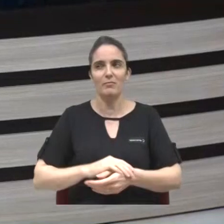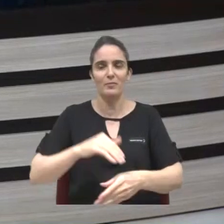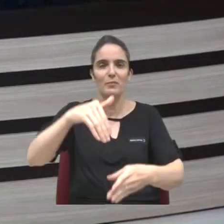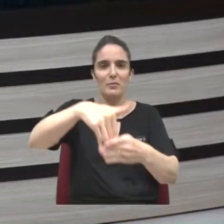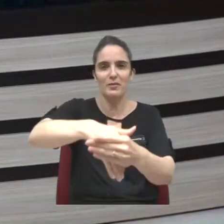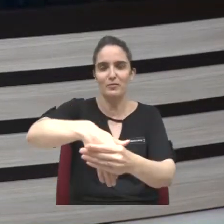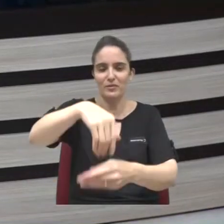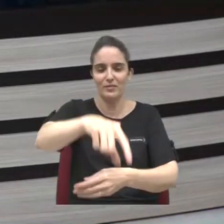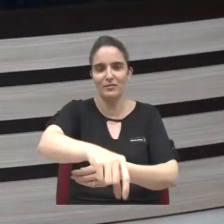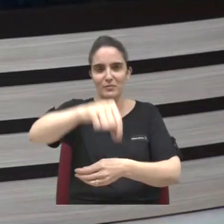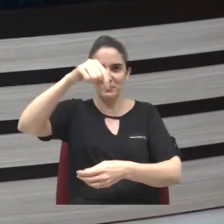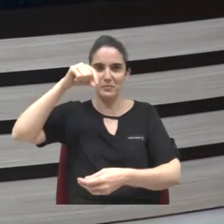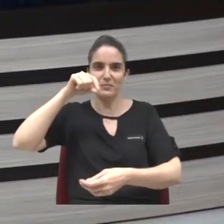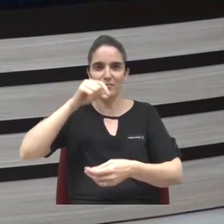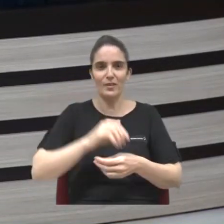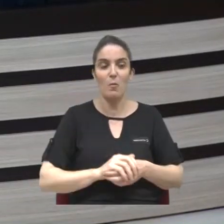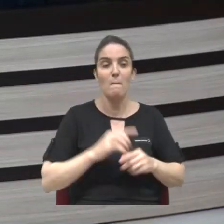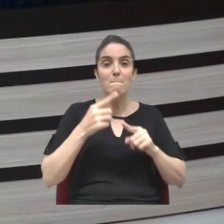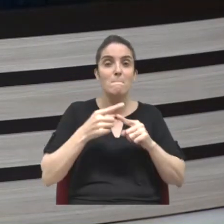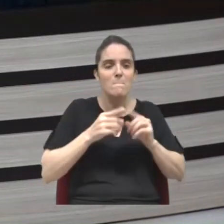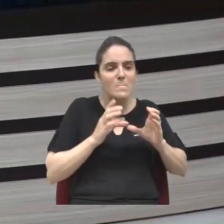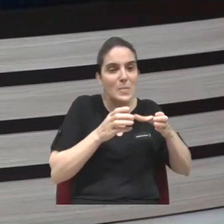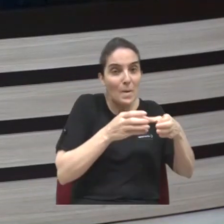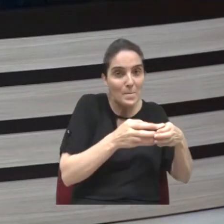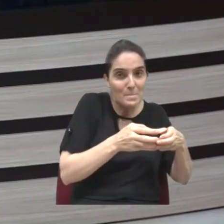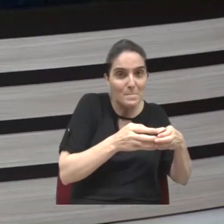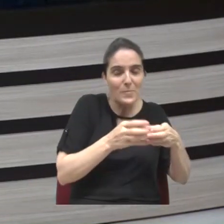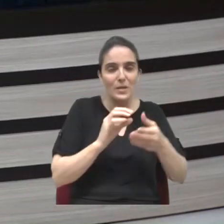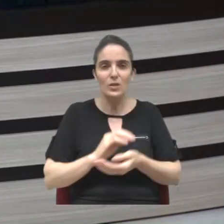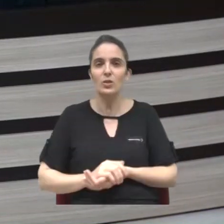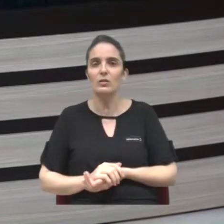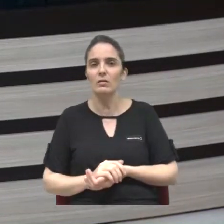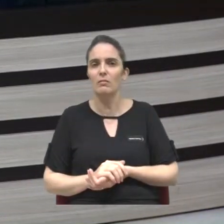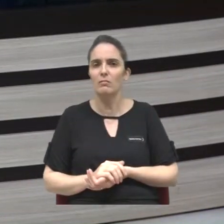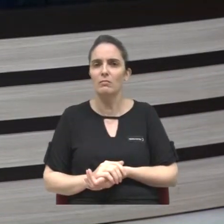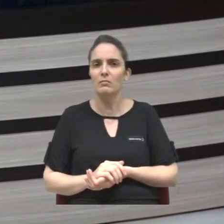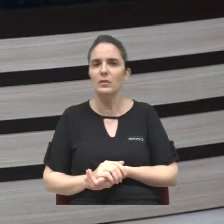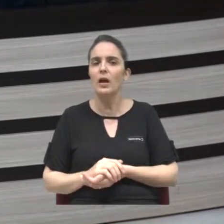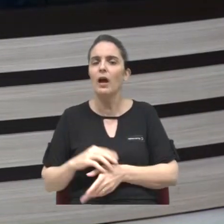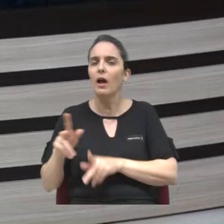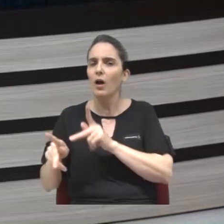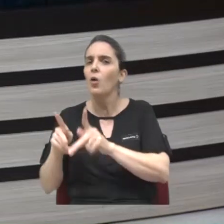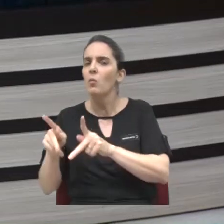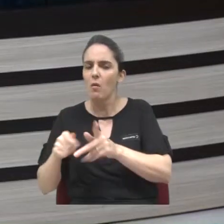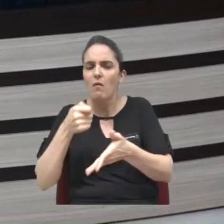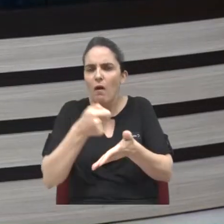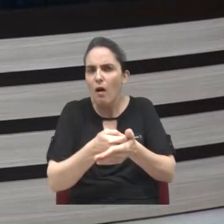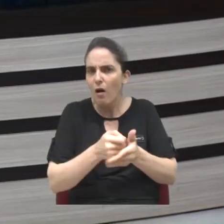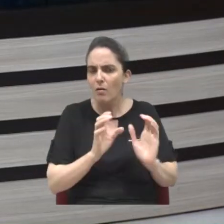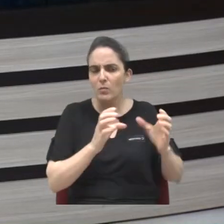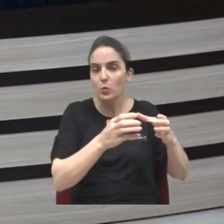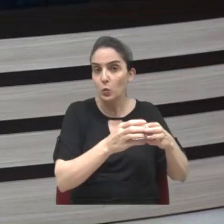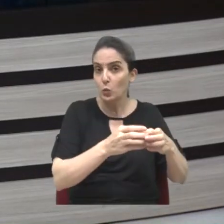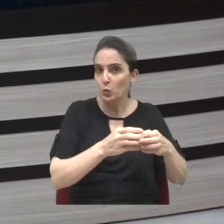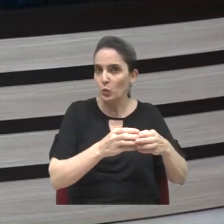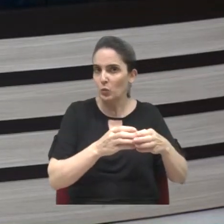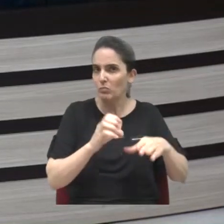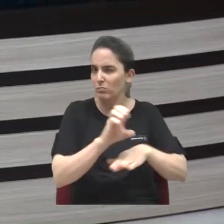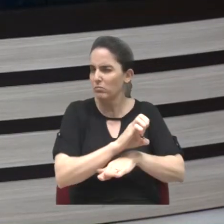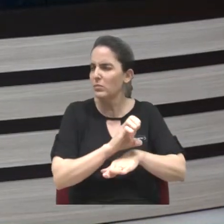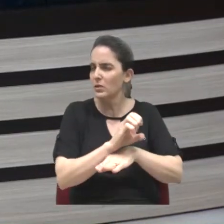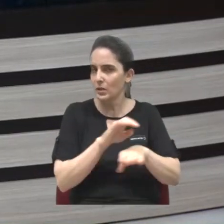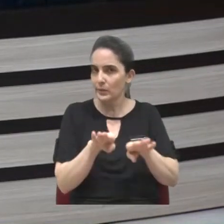enquanto partidos e somos cobrados pelos partidos estaduais e até federal,